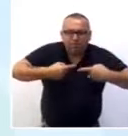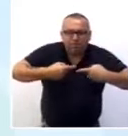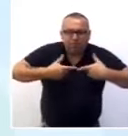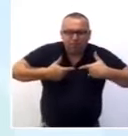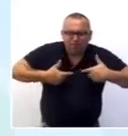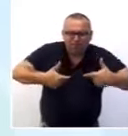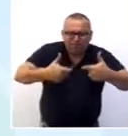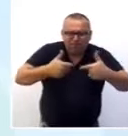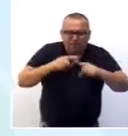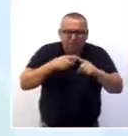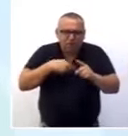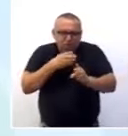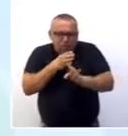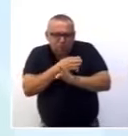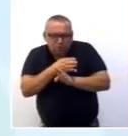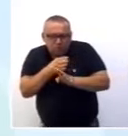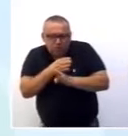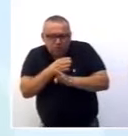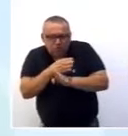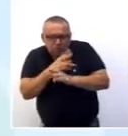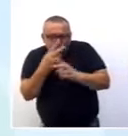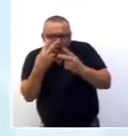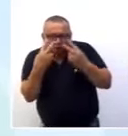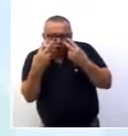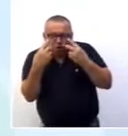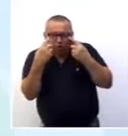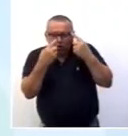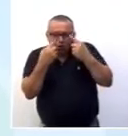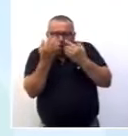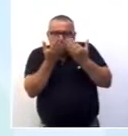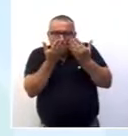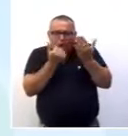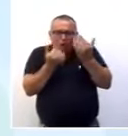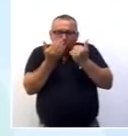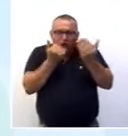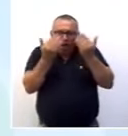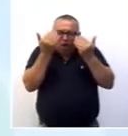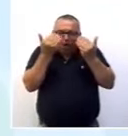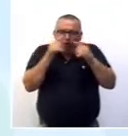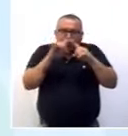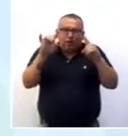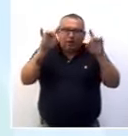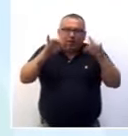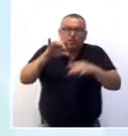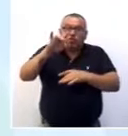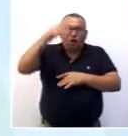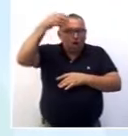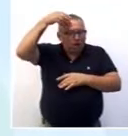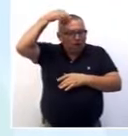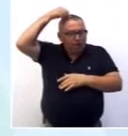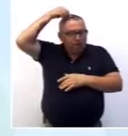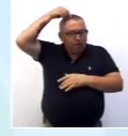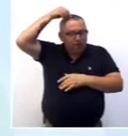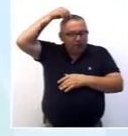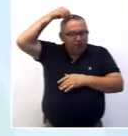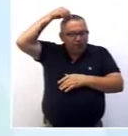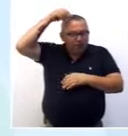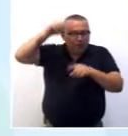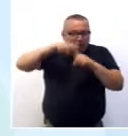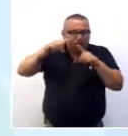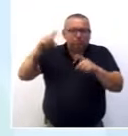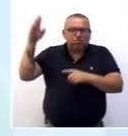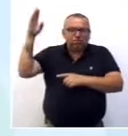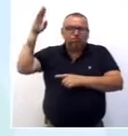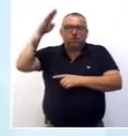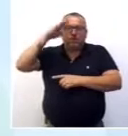anda a espreitar meus olhos para roê-los, e há de deixar-me apenas os cabelos, na frialdade